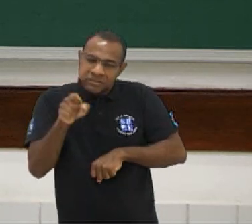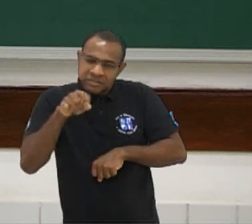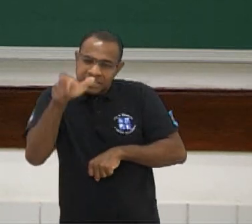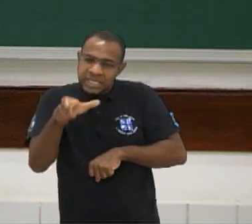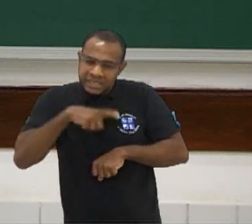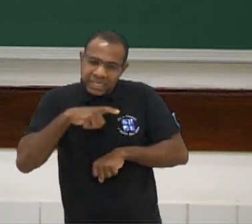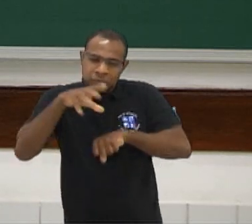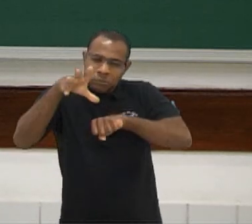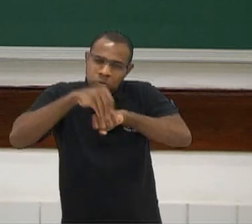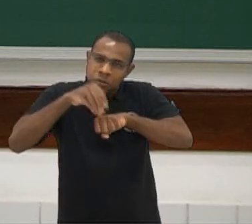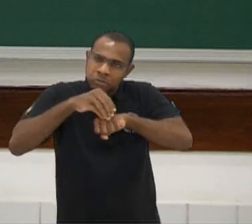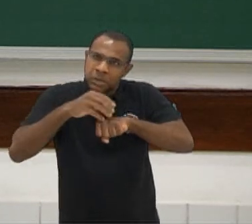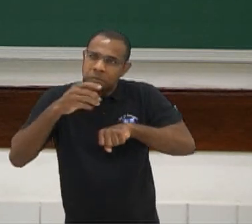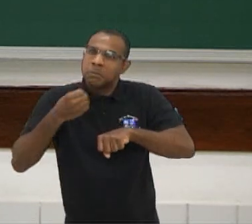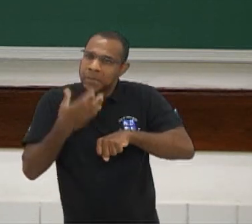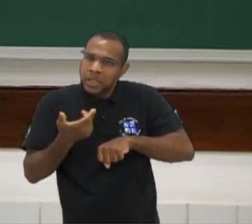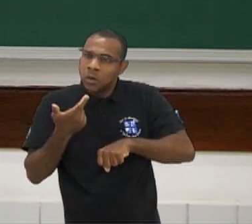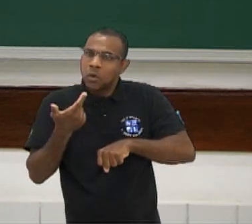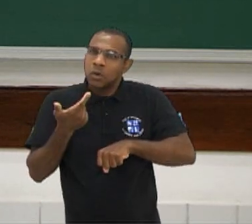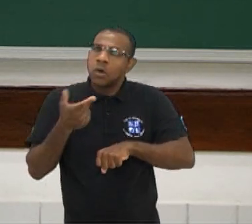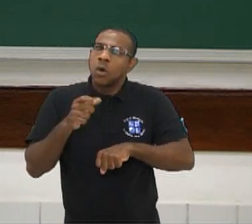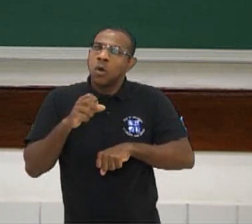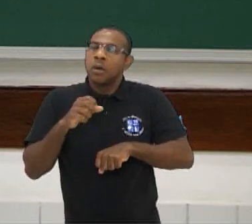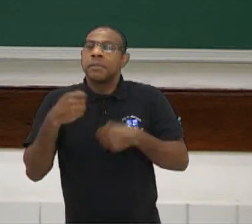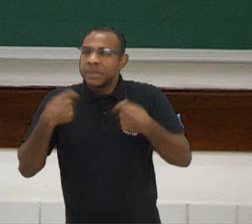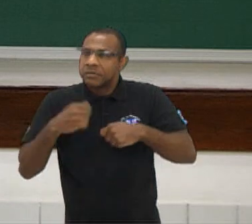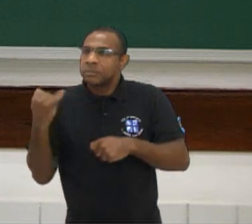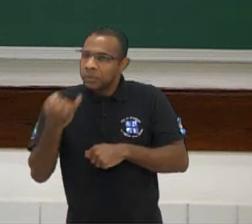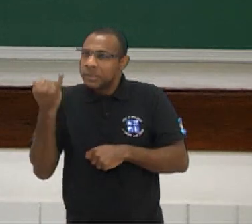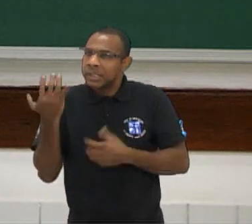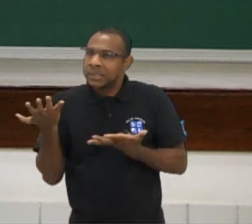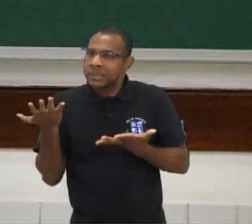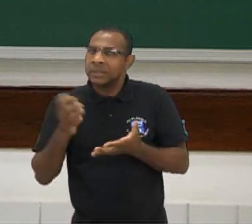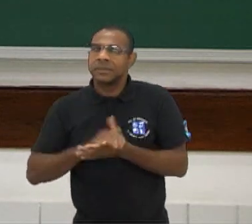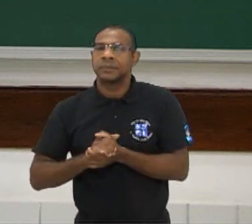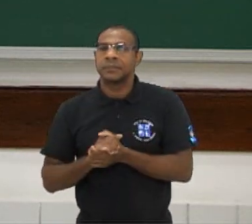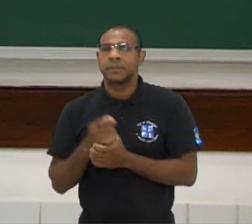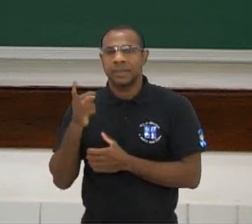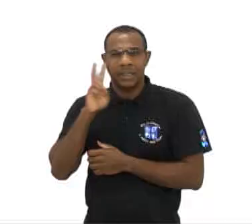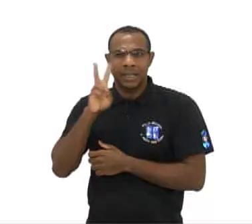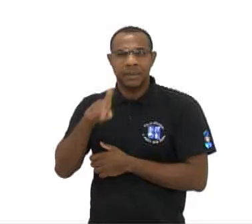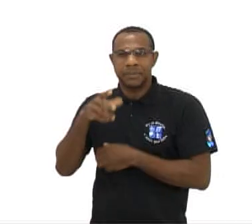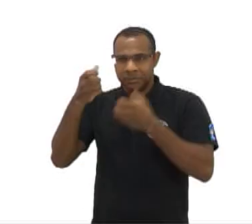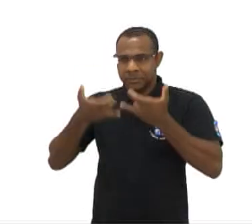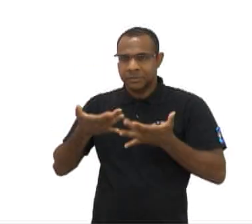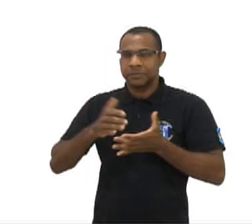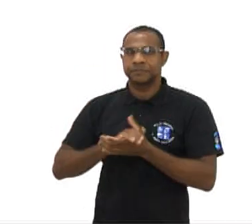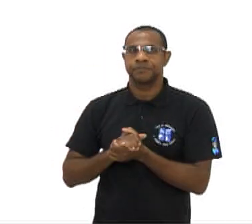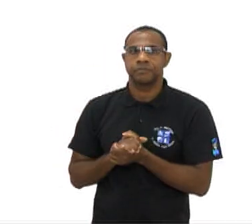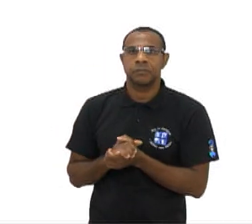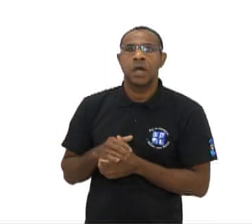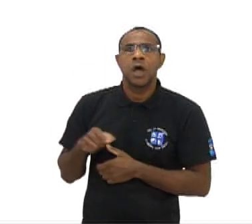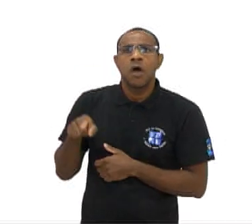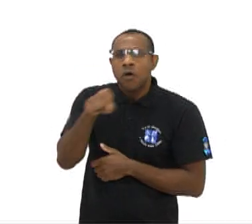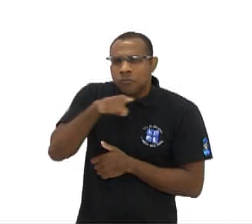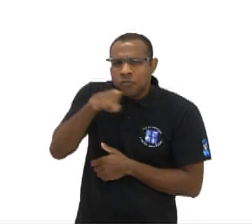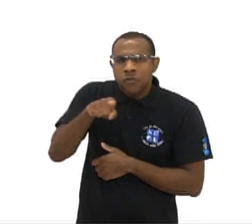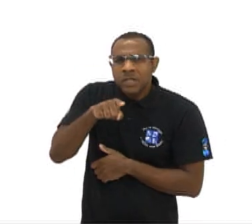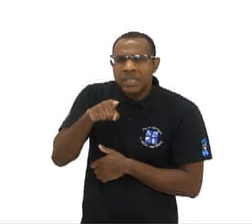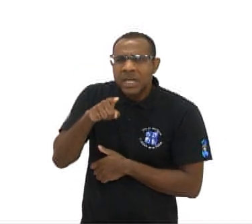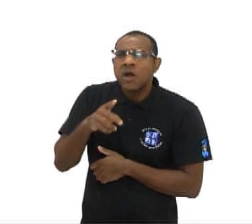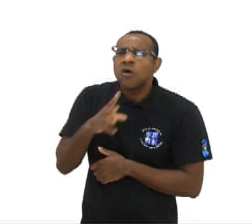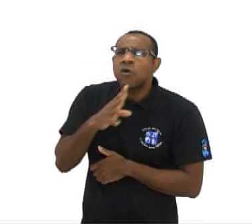um jornalista. Imaginamos que ele conheça do assunto. E você consegue reconhecer uma